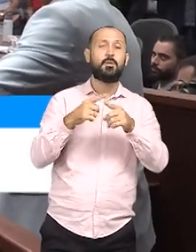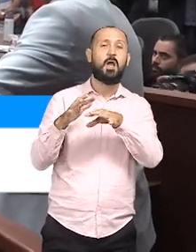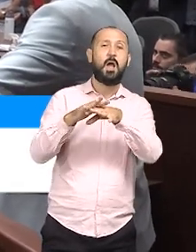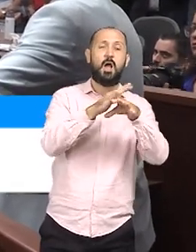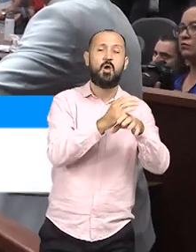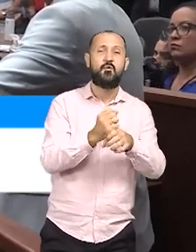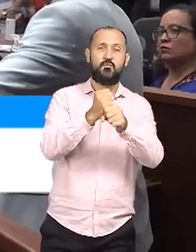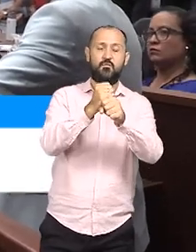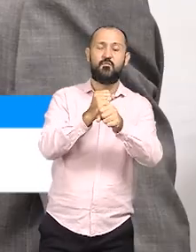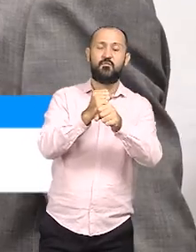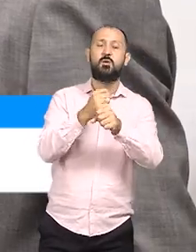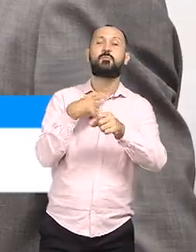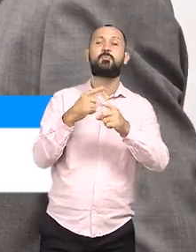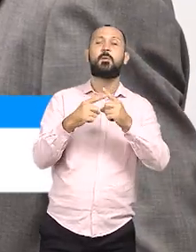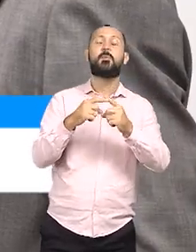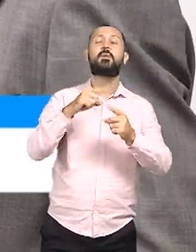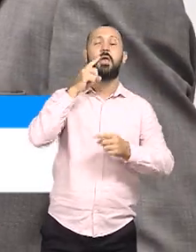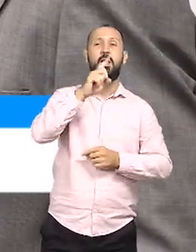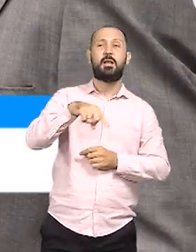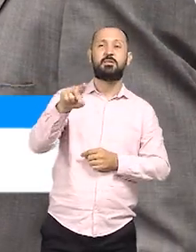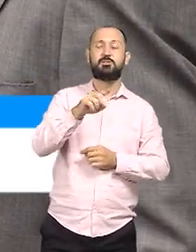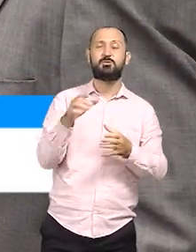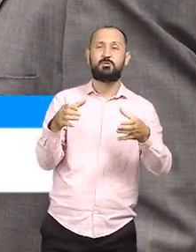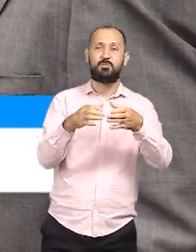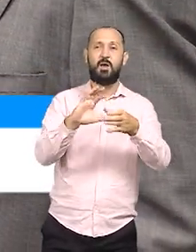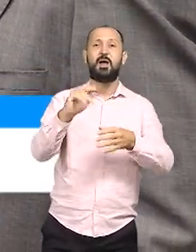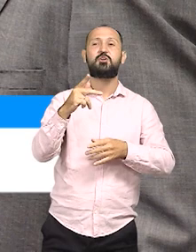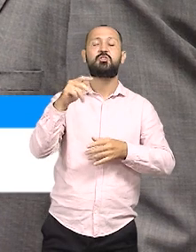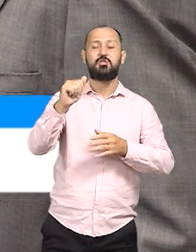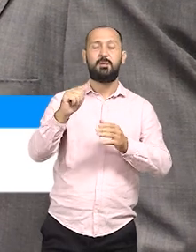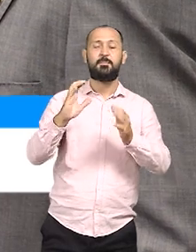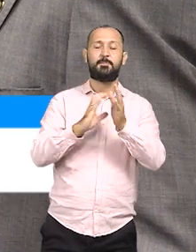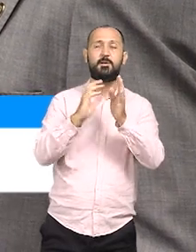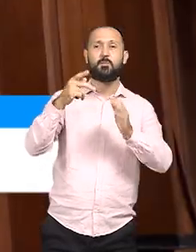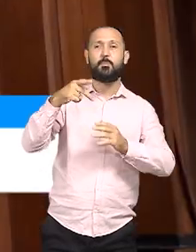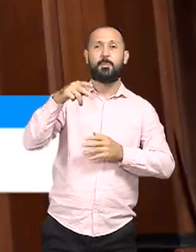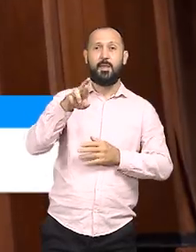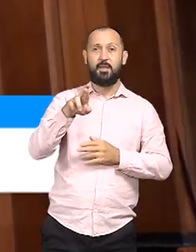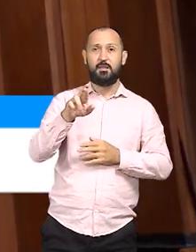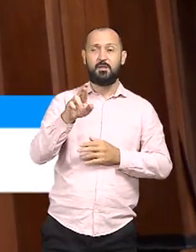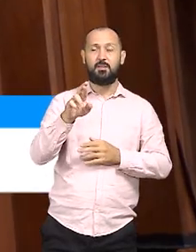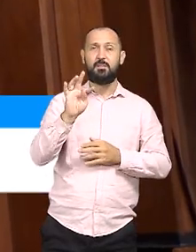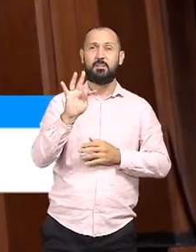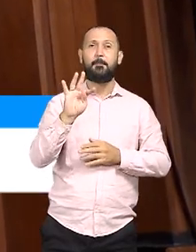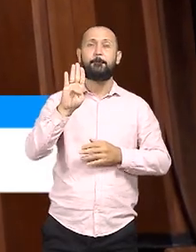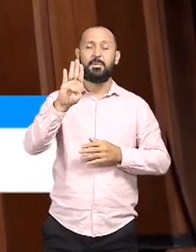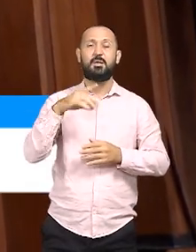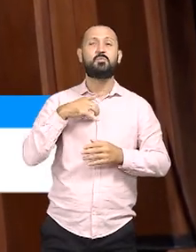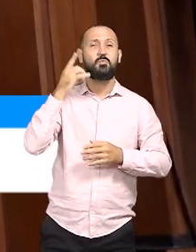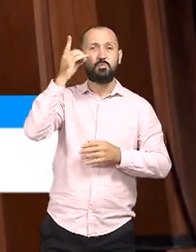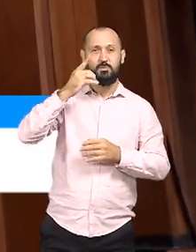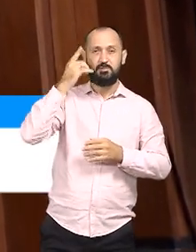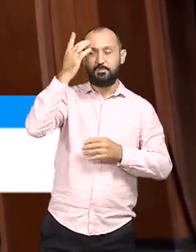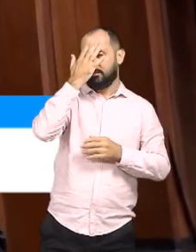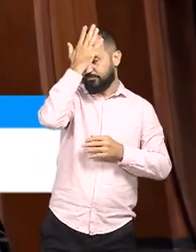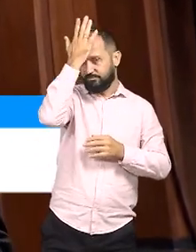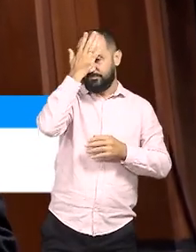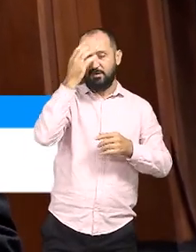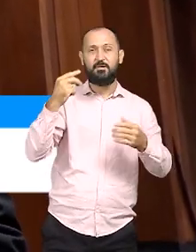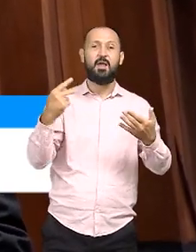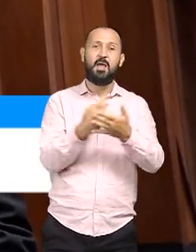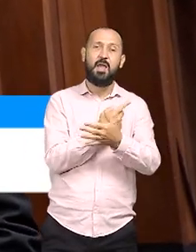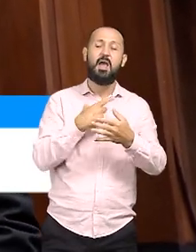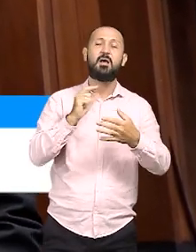recontagem de votos a partir da anulação da chapa do prtb do ex-deputado Rafael Tavares que estavam